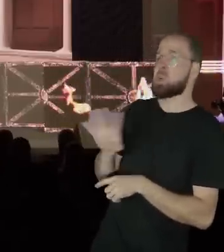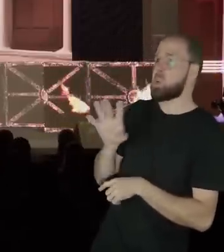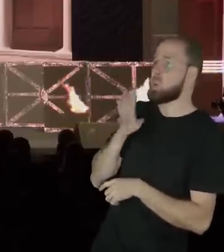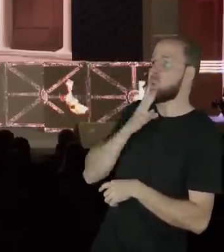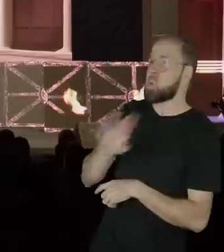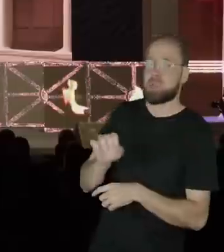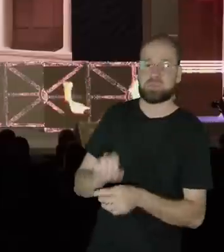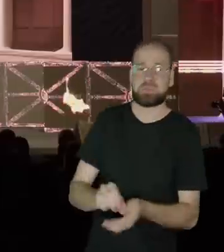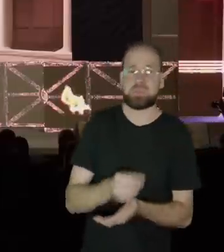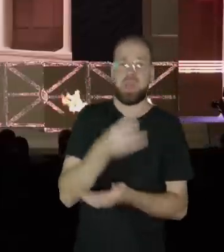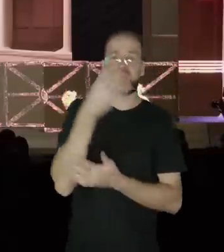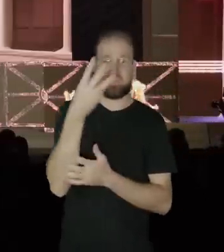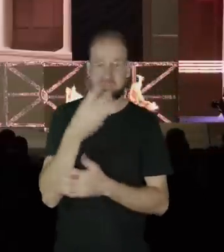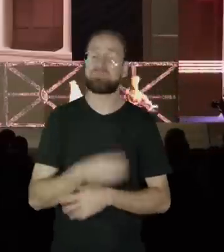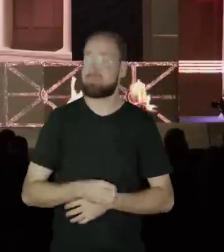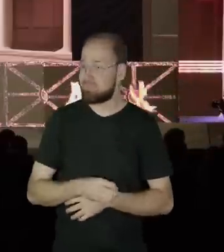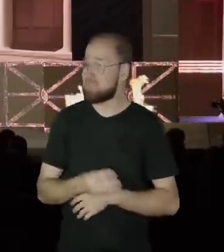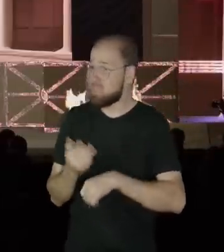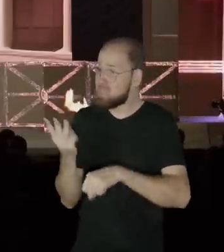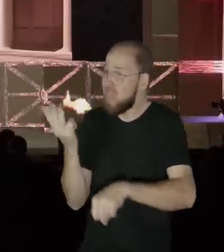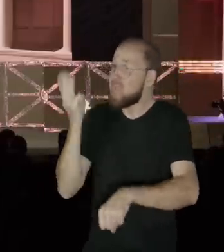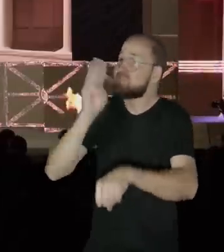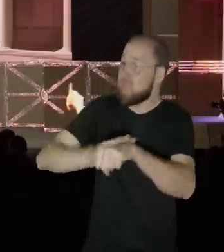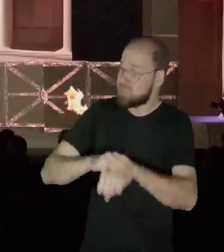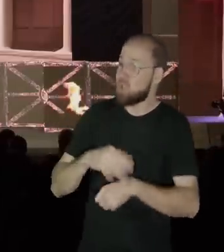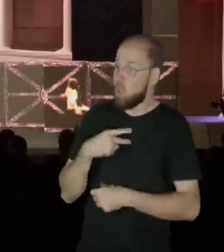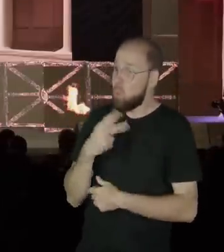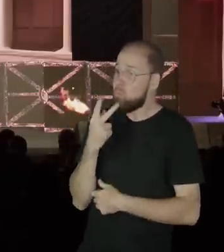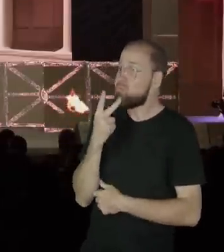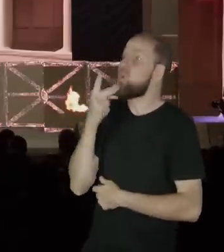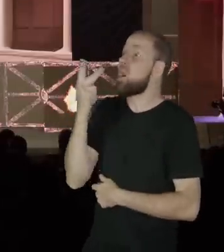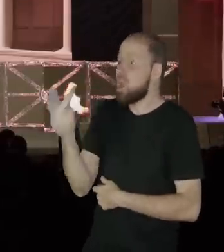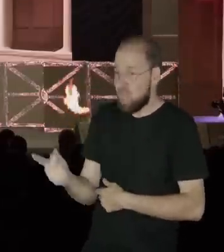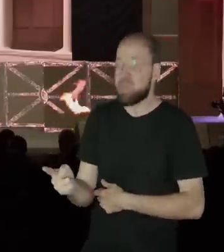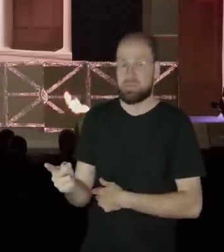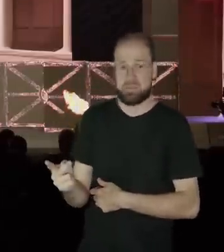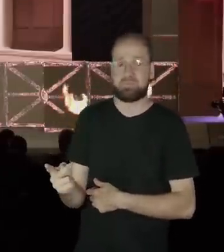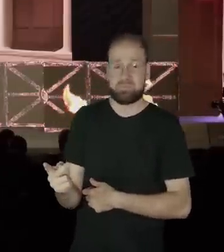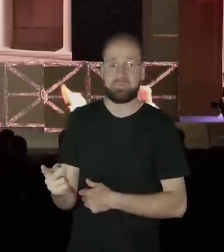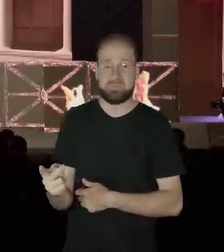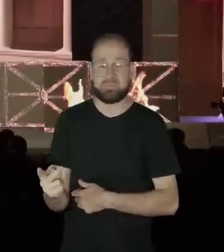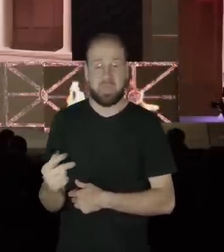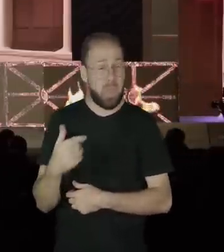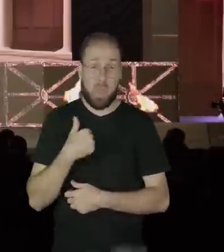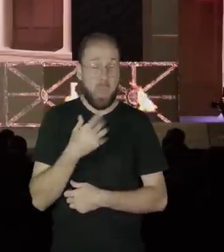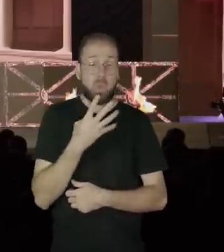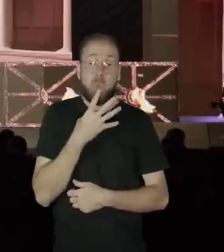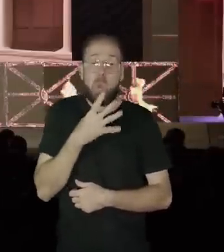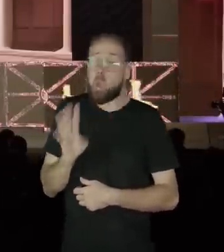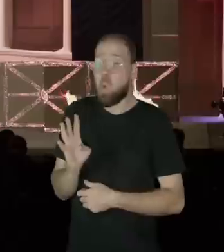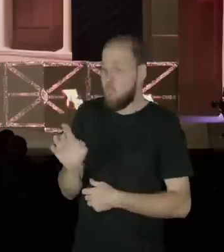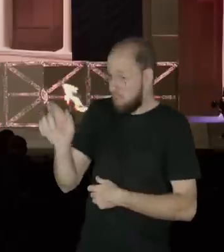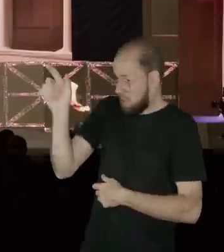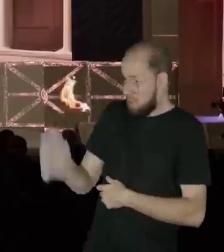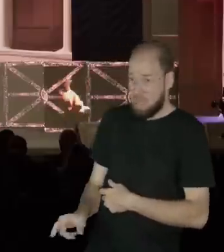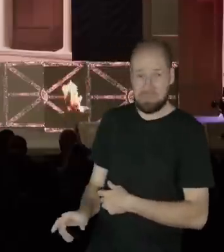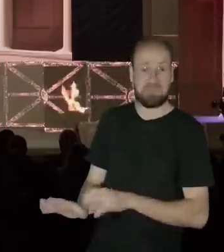3 vezes eu disse: Não te conheço,